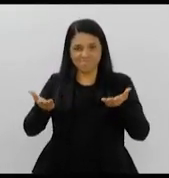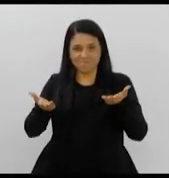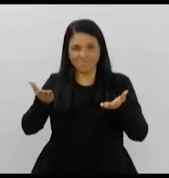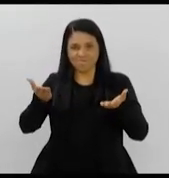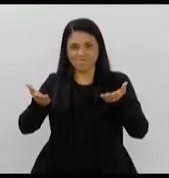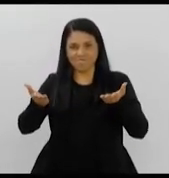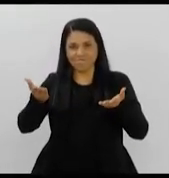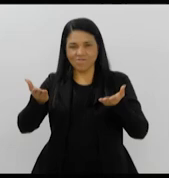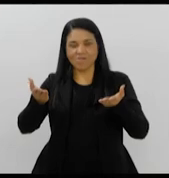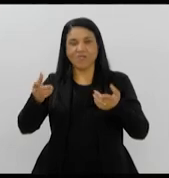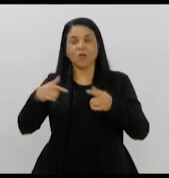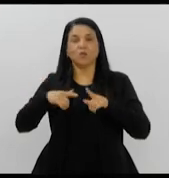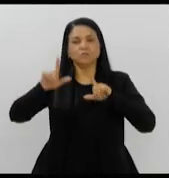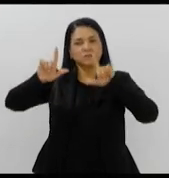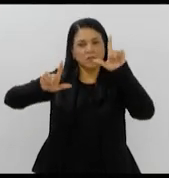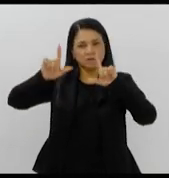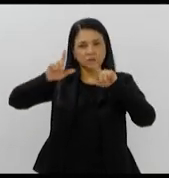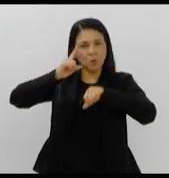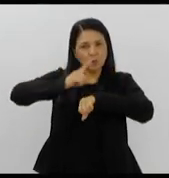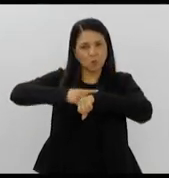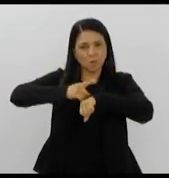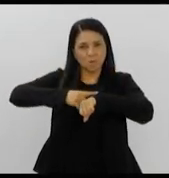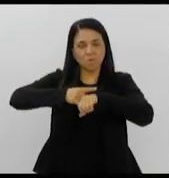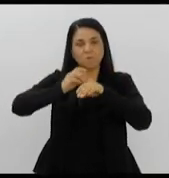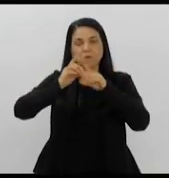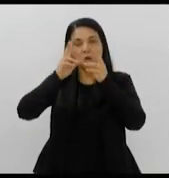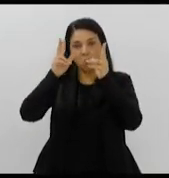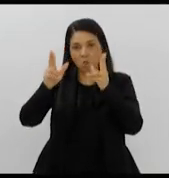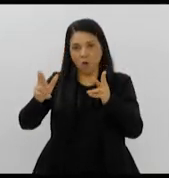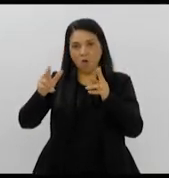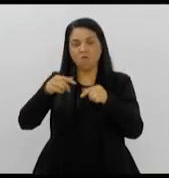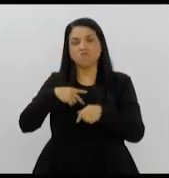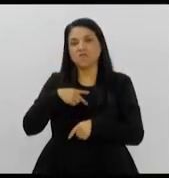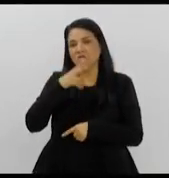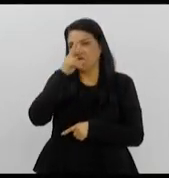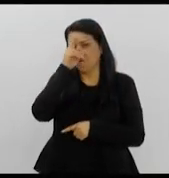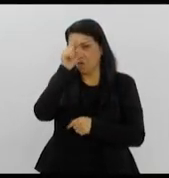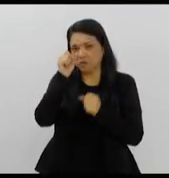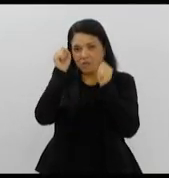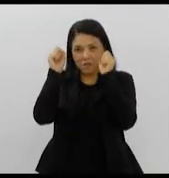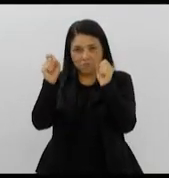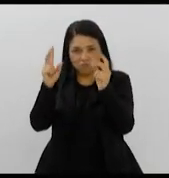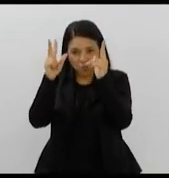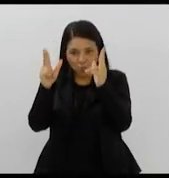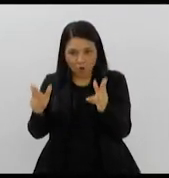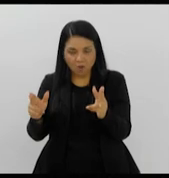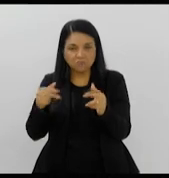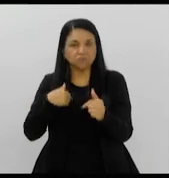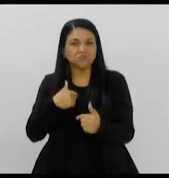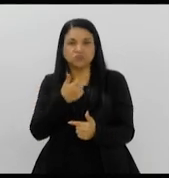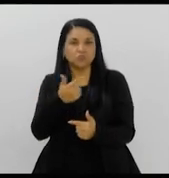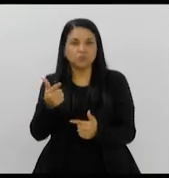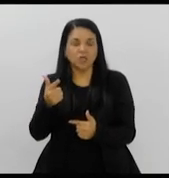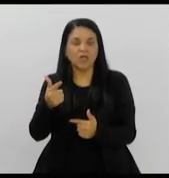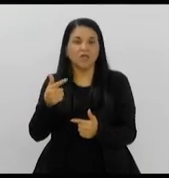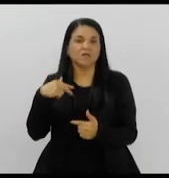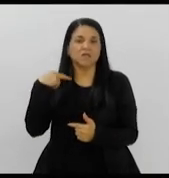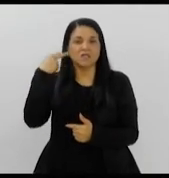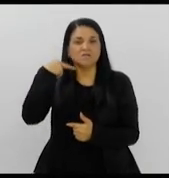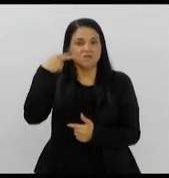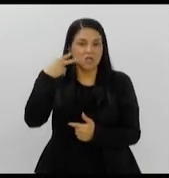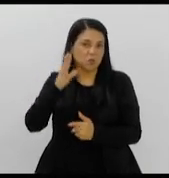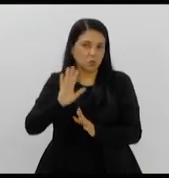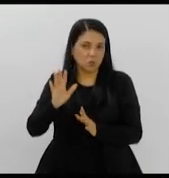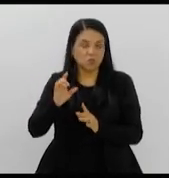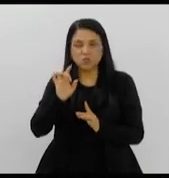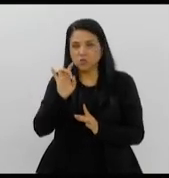Tempo de televisão igual, forças iguais, não tem eleição de vereador, só os dois